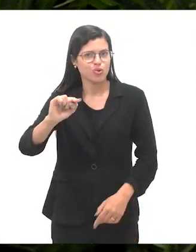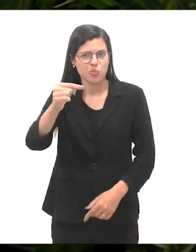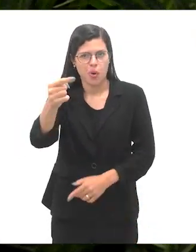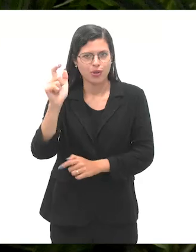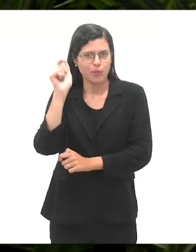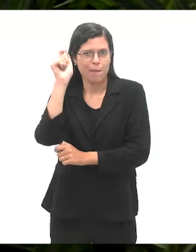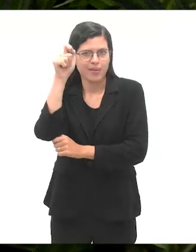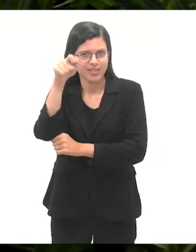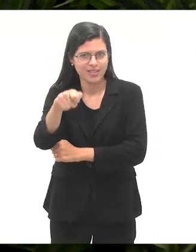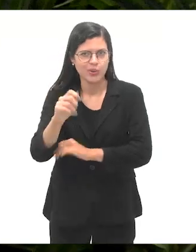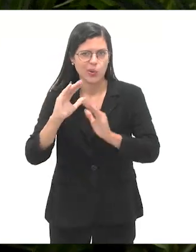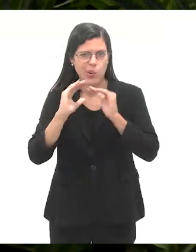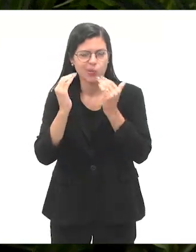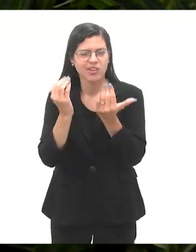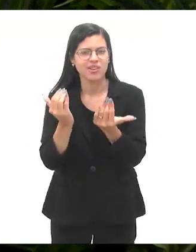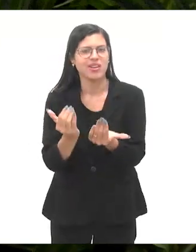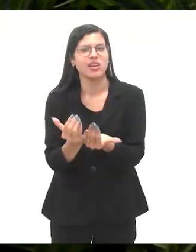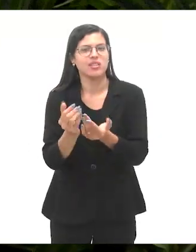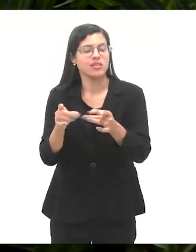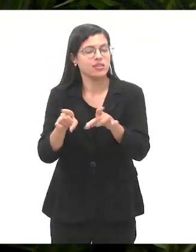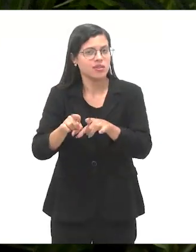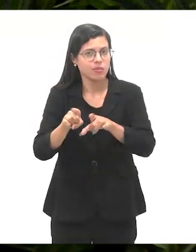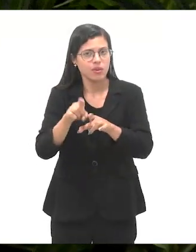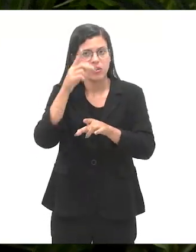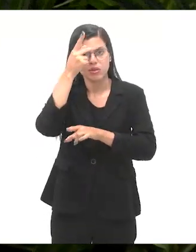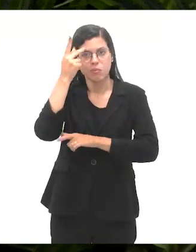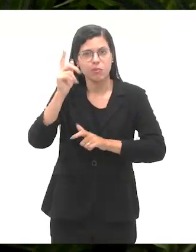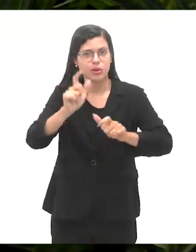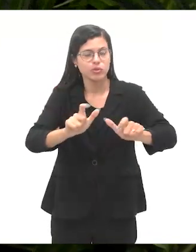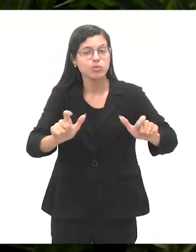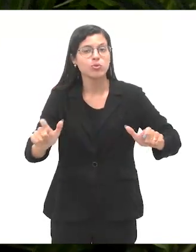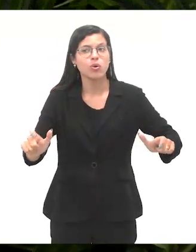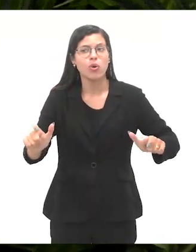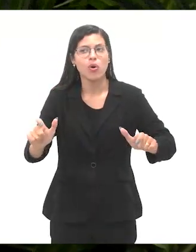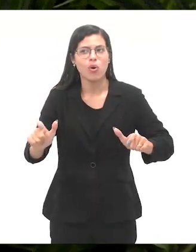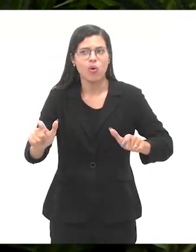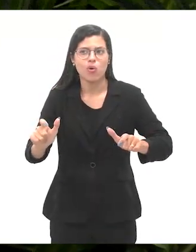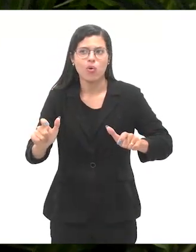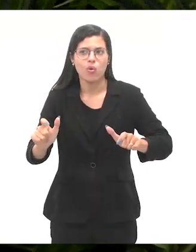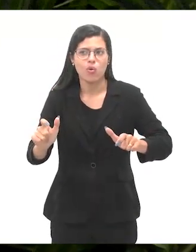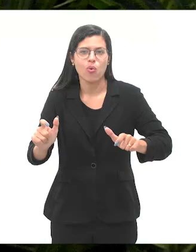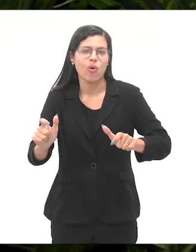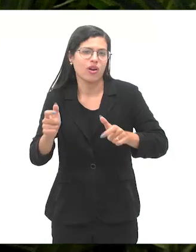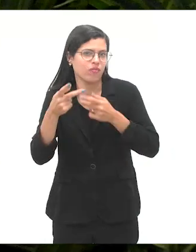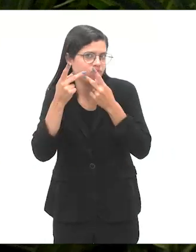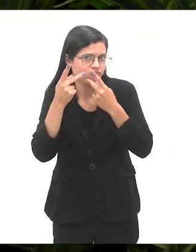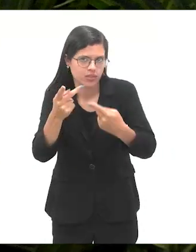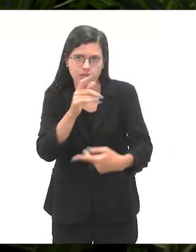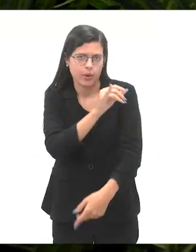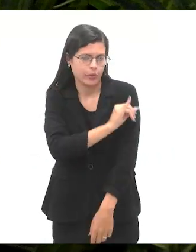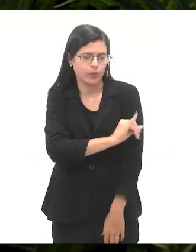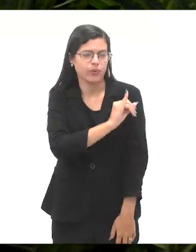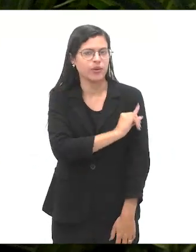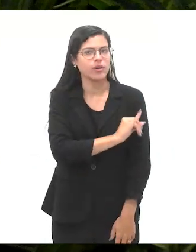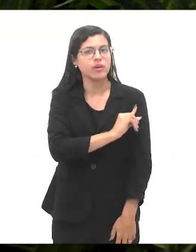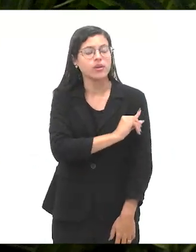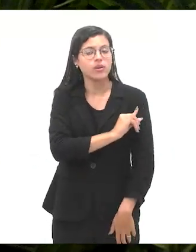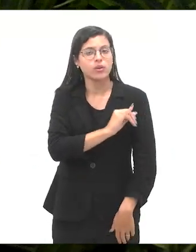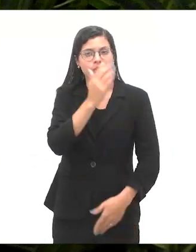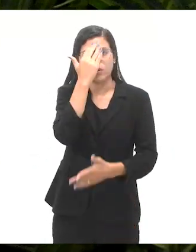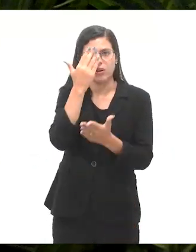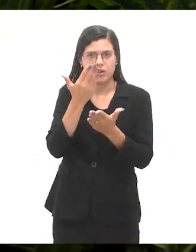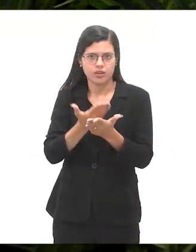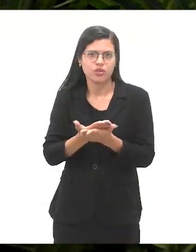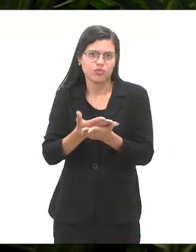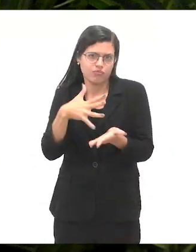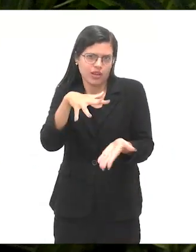próximos pescadores artesanais, para as próximas pessoas que vierem aí para o Rio de Janeiro também. Acho que é